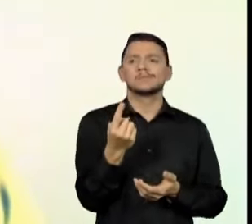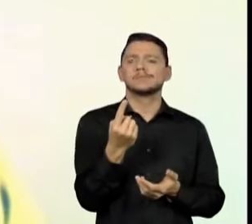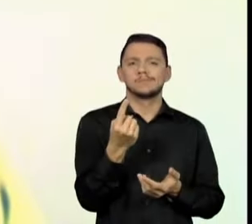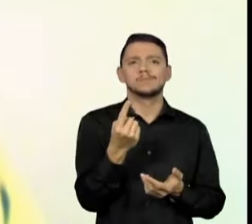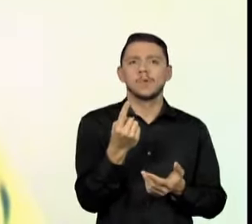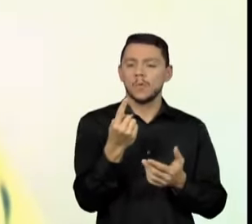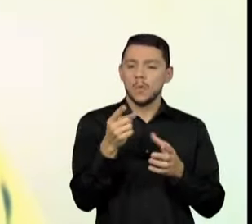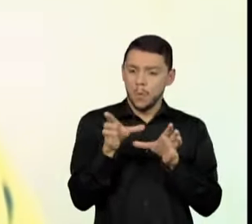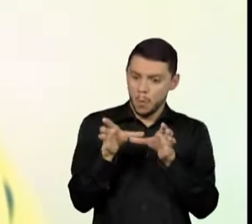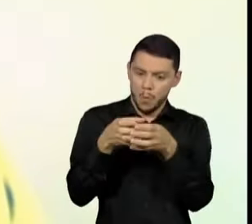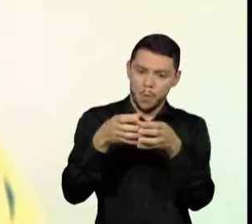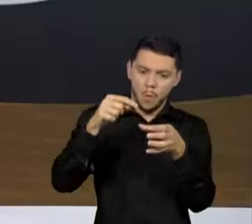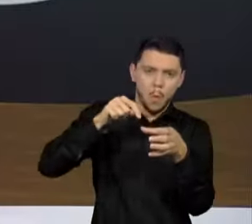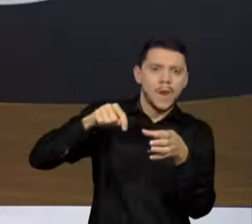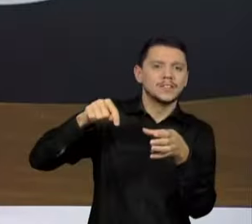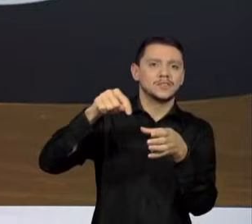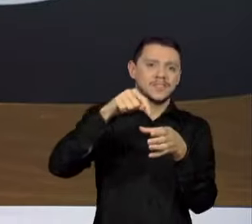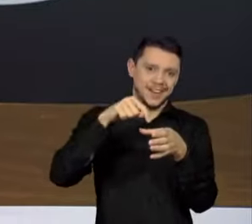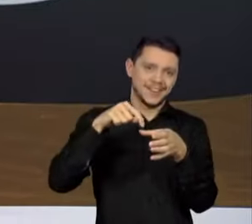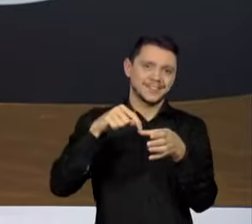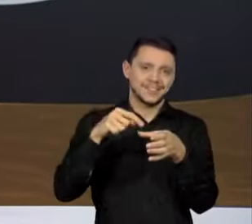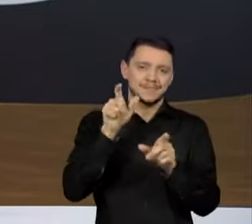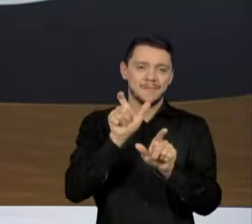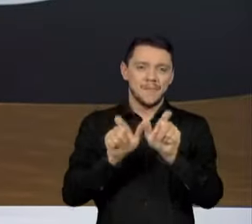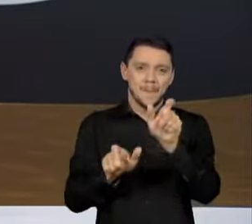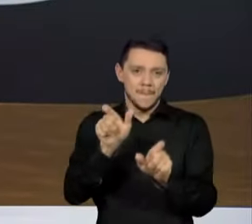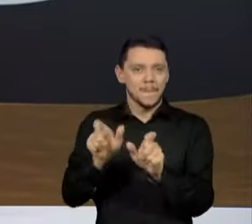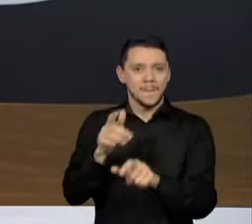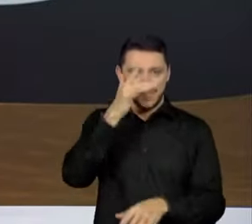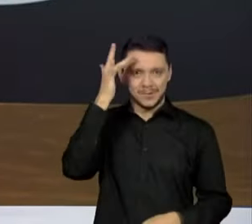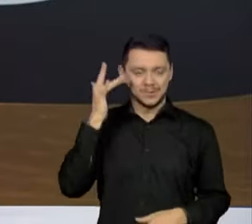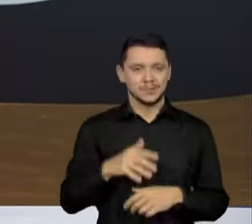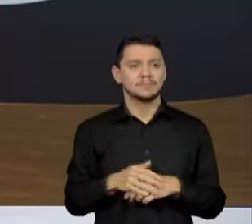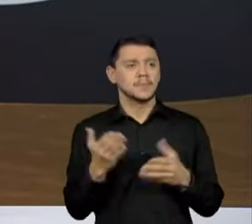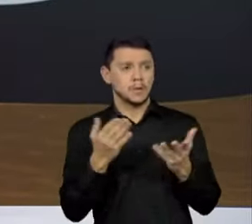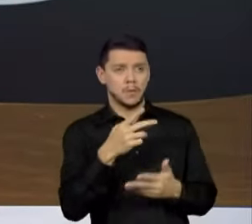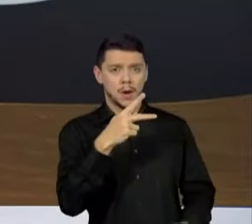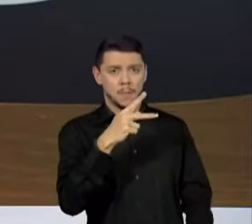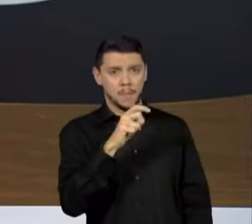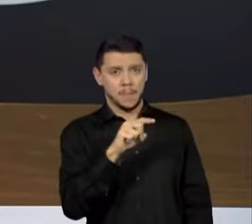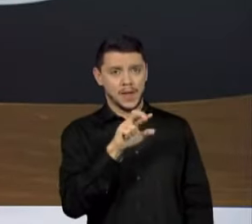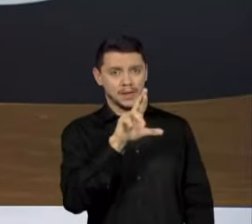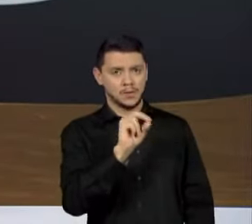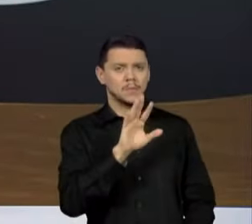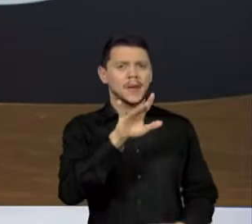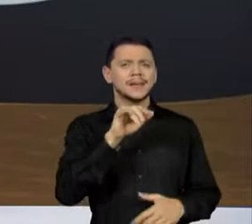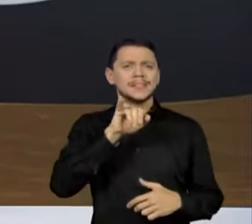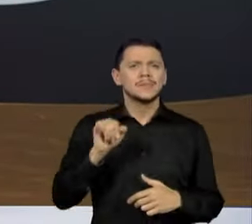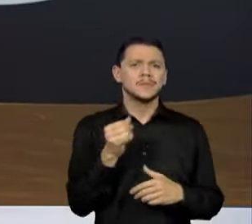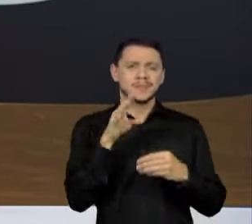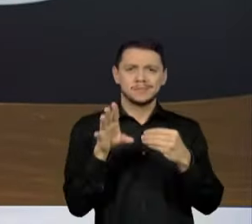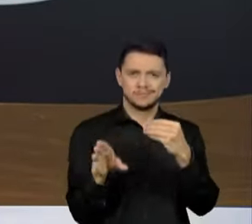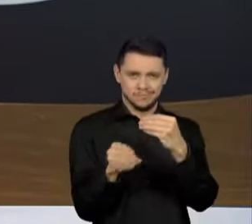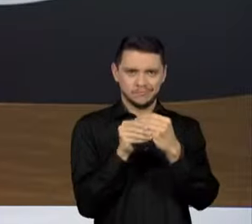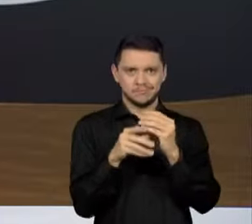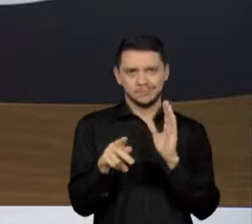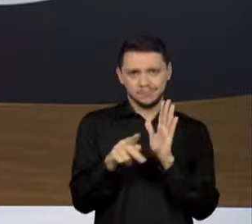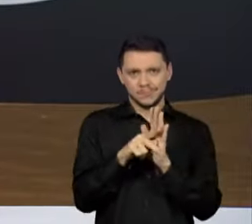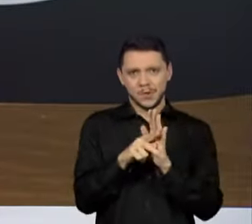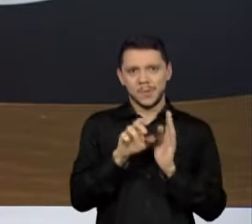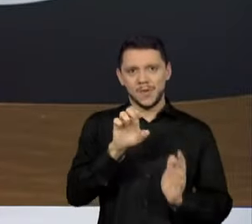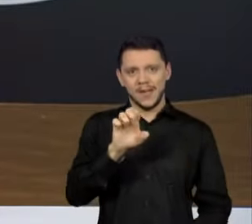de uma coletividade. Conceição, eu vou passar para o Pedro, mas eu queria só aproveitar um introito da fala da Elisa sobre essa pessoa que falou da